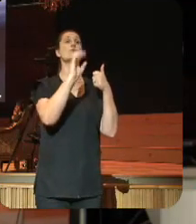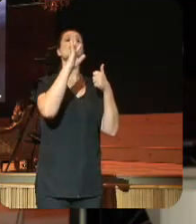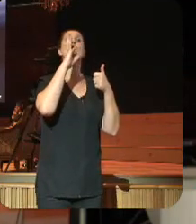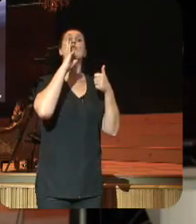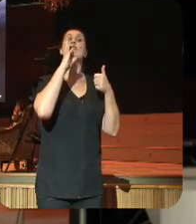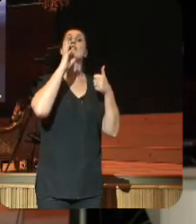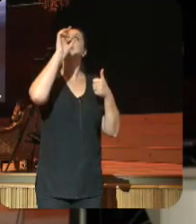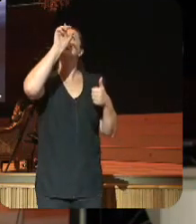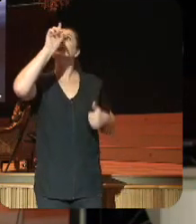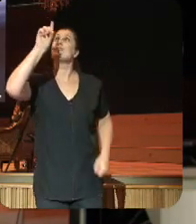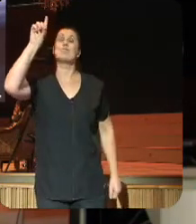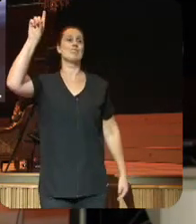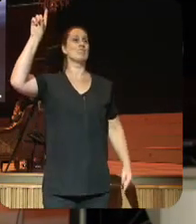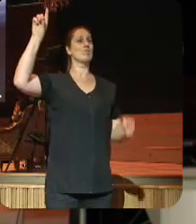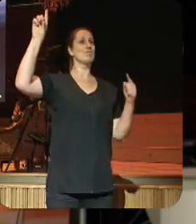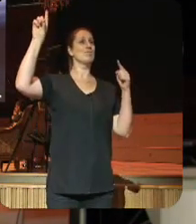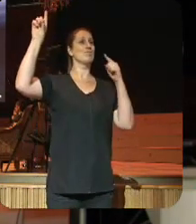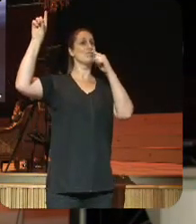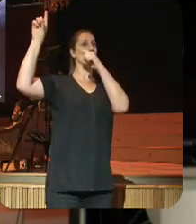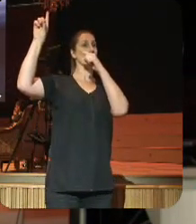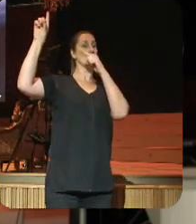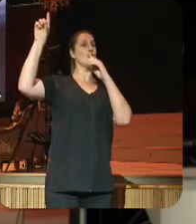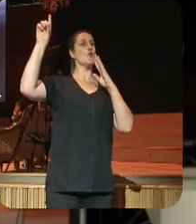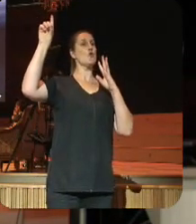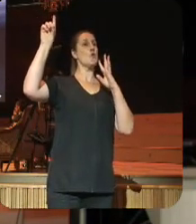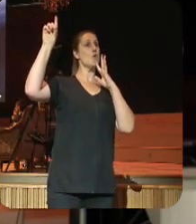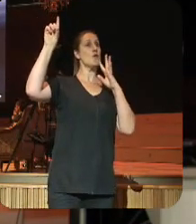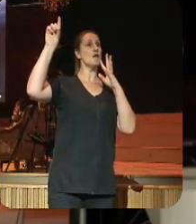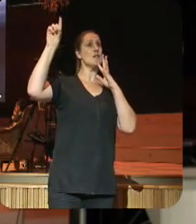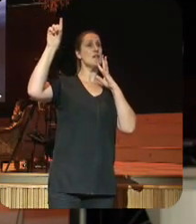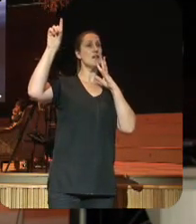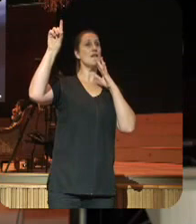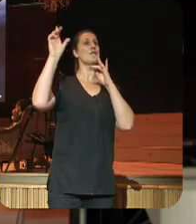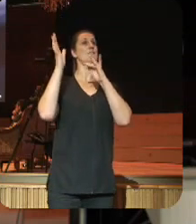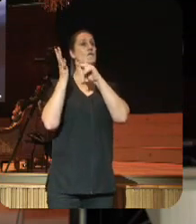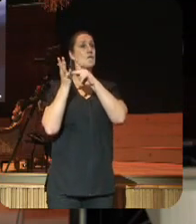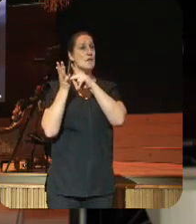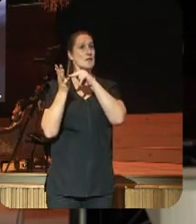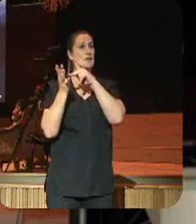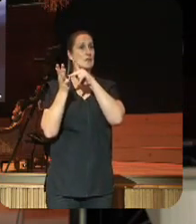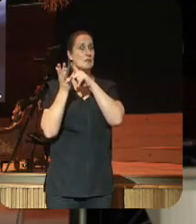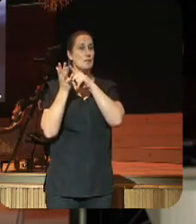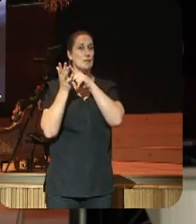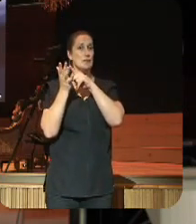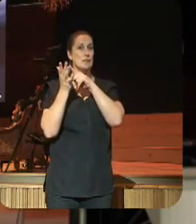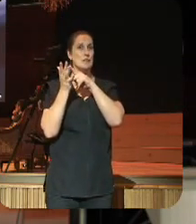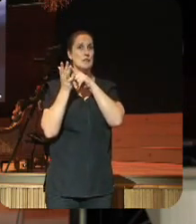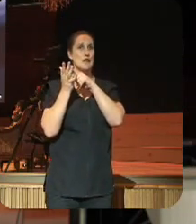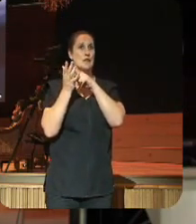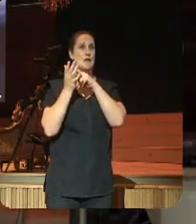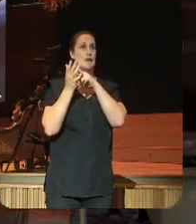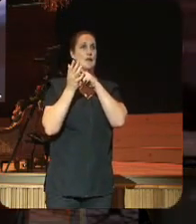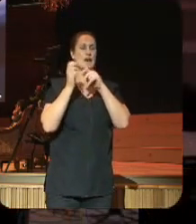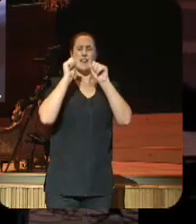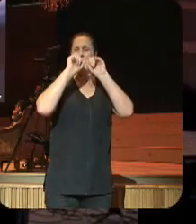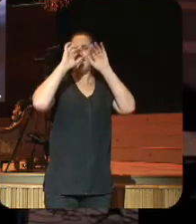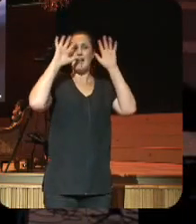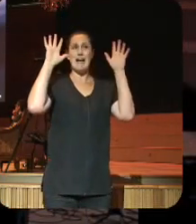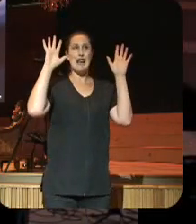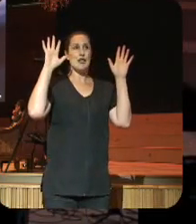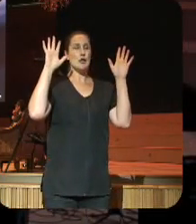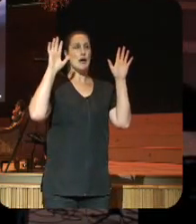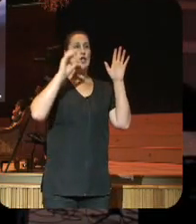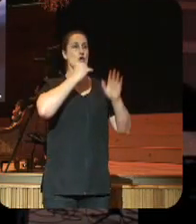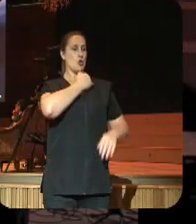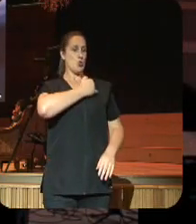de fato Ele é, conhecer a natureza de Deus. E isso fica claro na palavra de Deus, lá no Evangelho